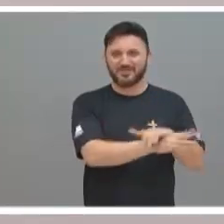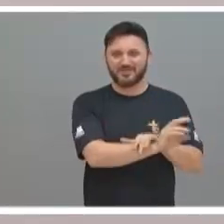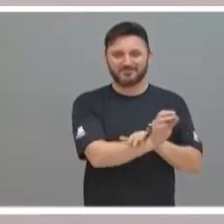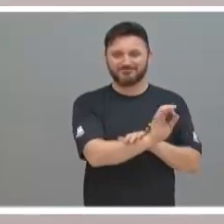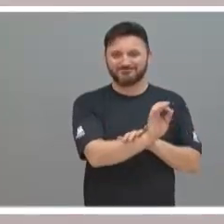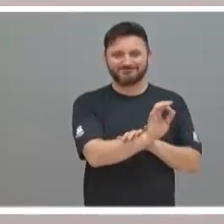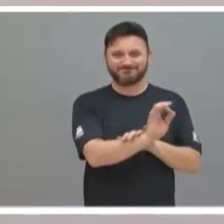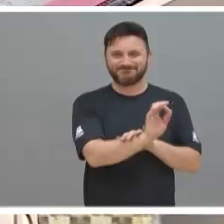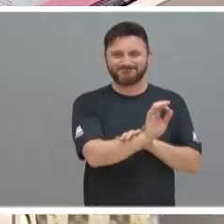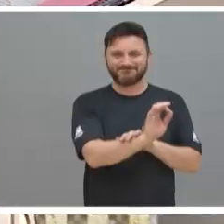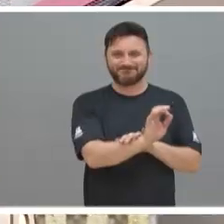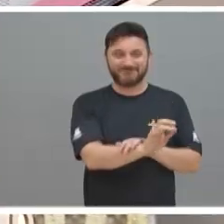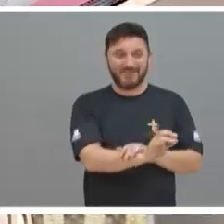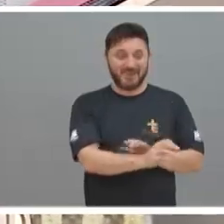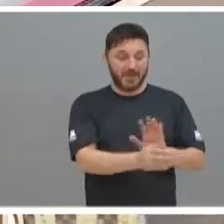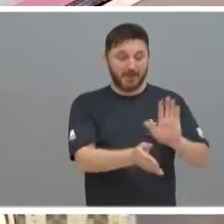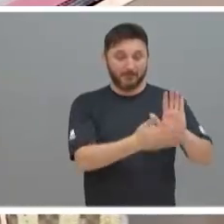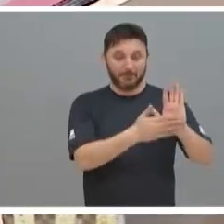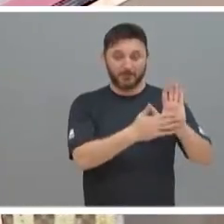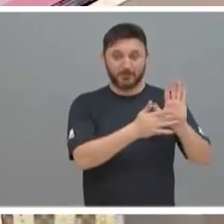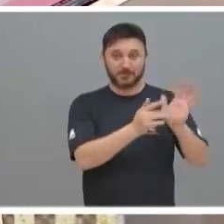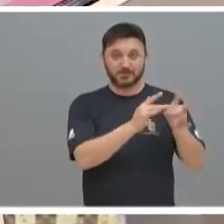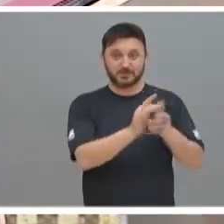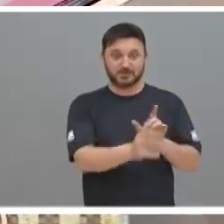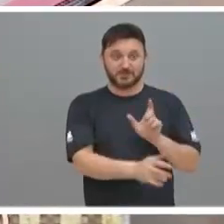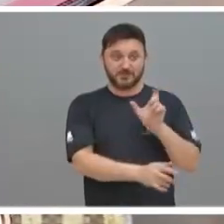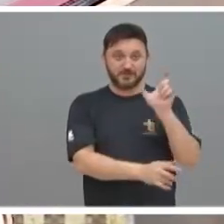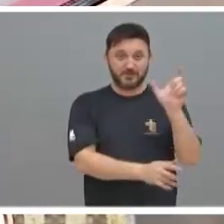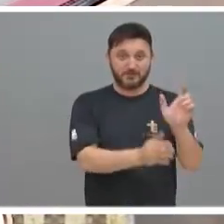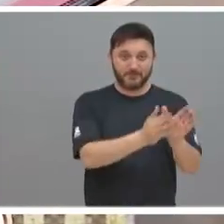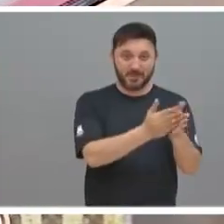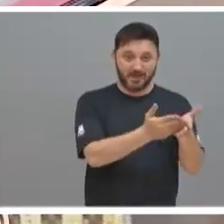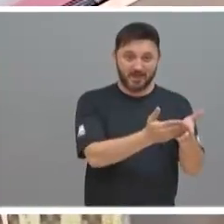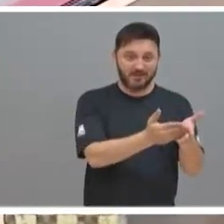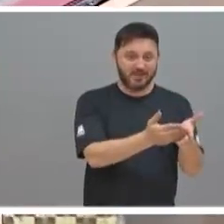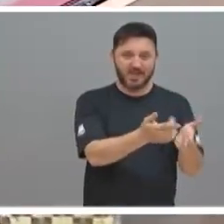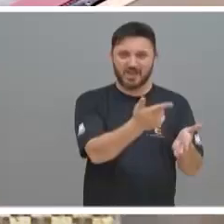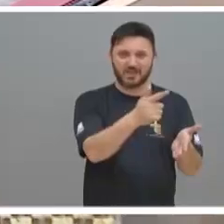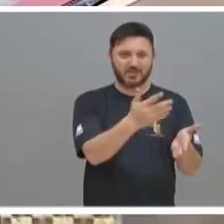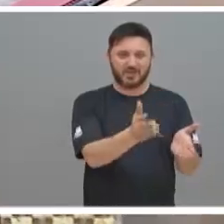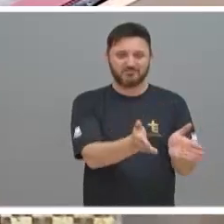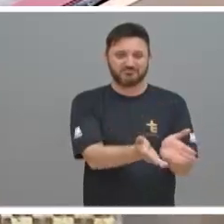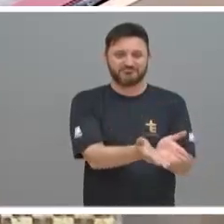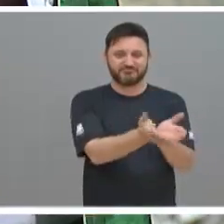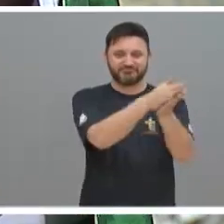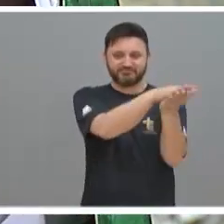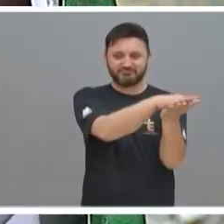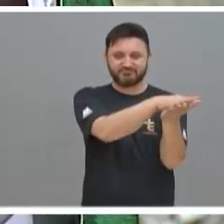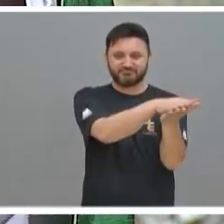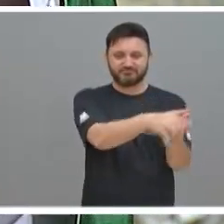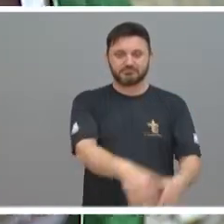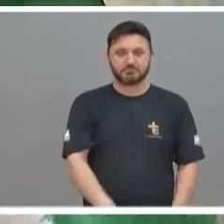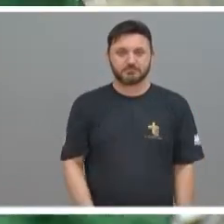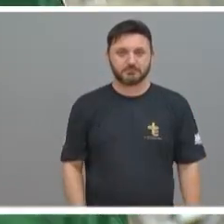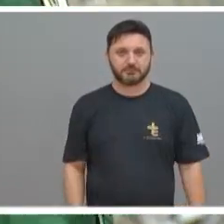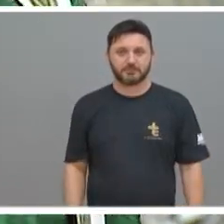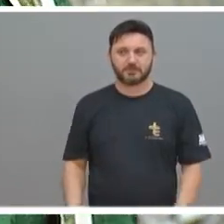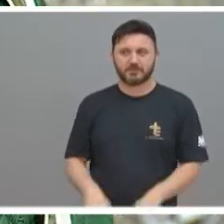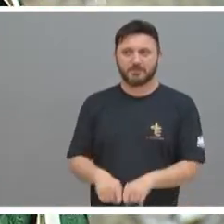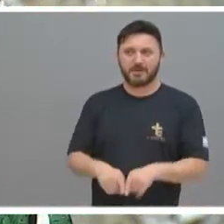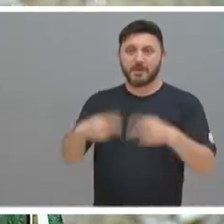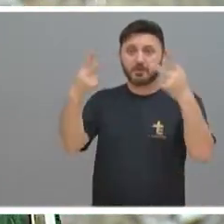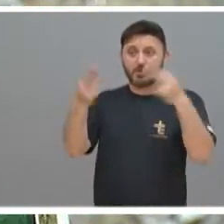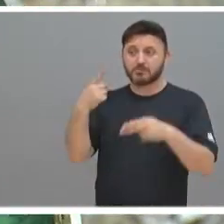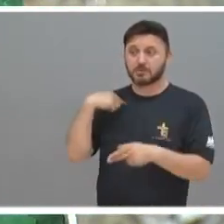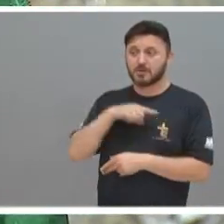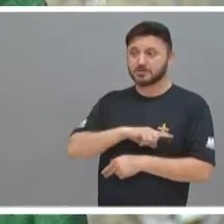não tem vez. Da mesma forma que não nos iludamos e não fiquemos acusando os outros, da mesma